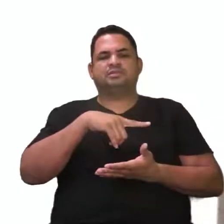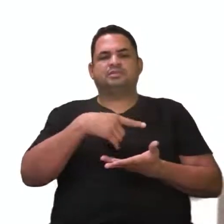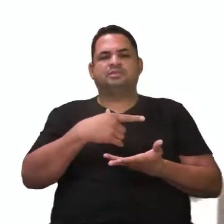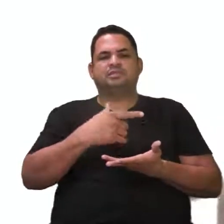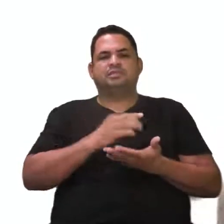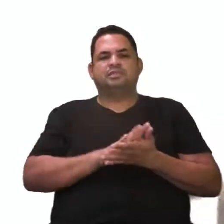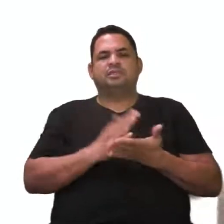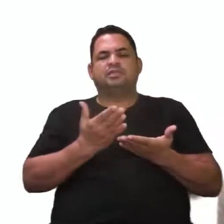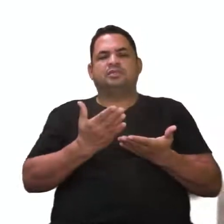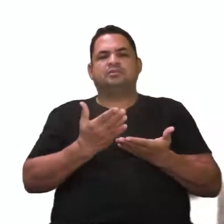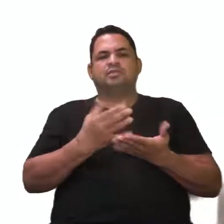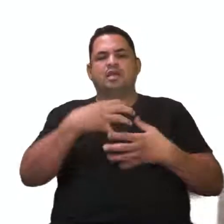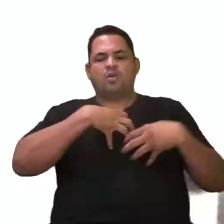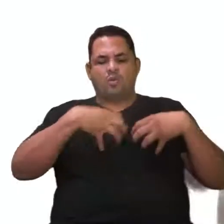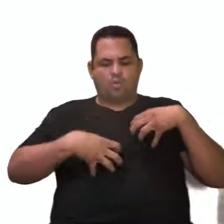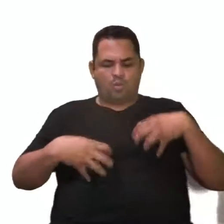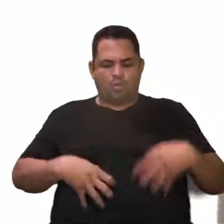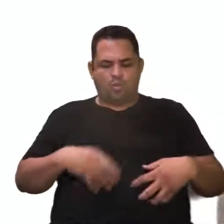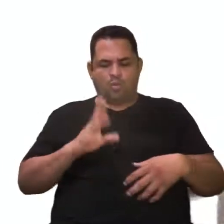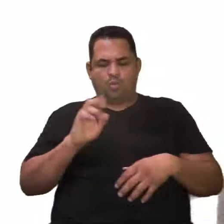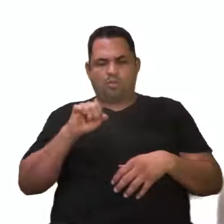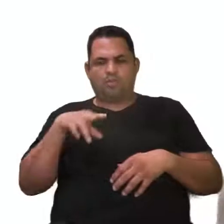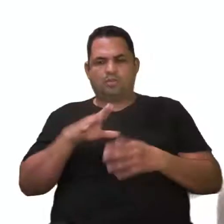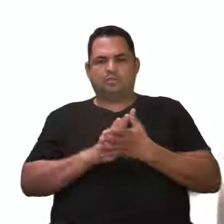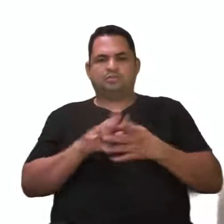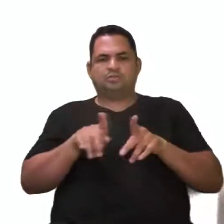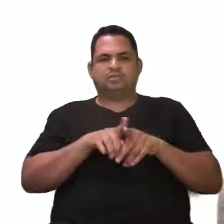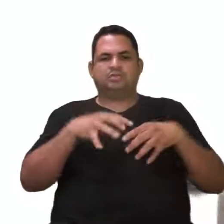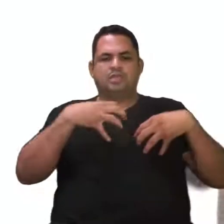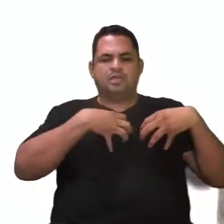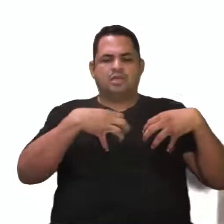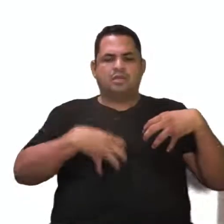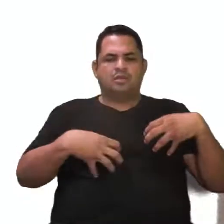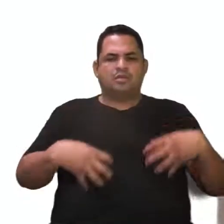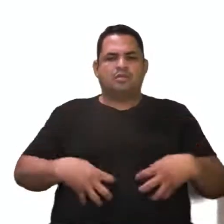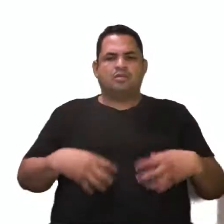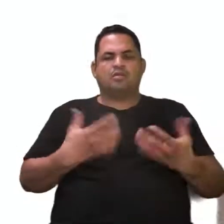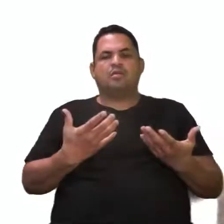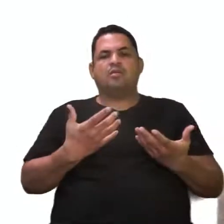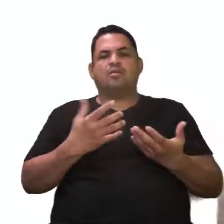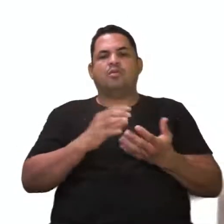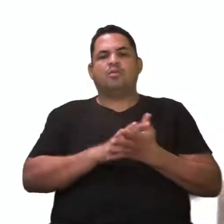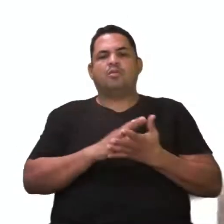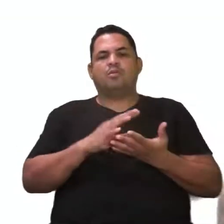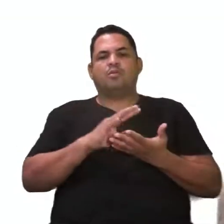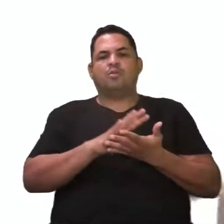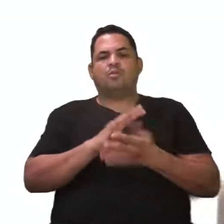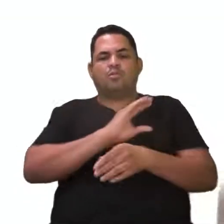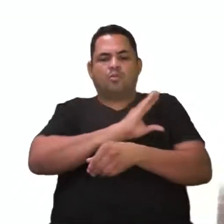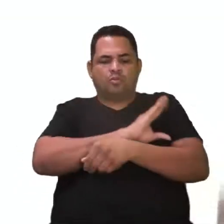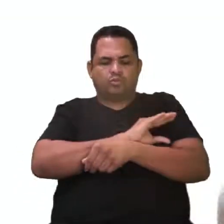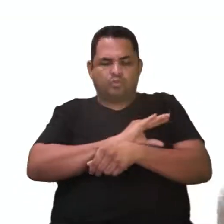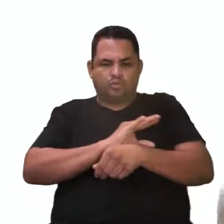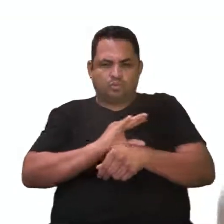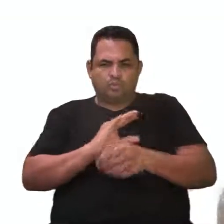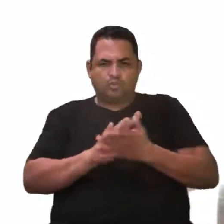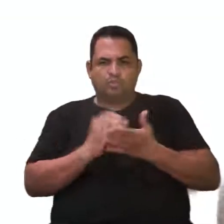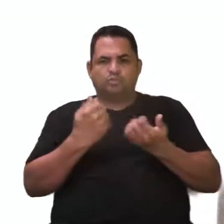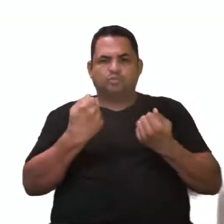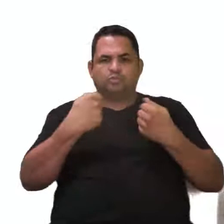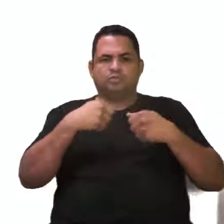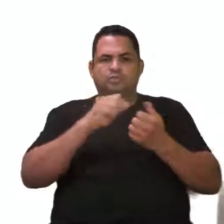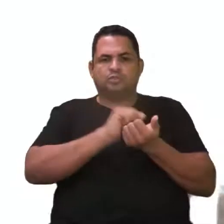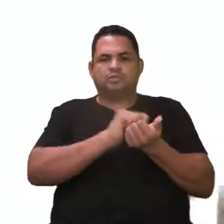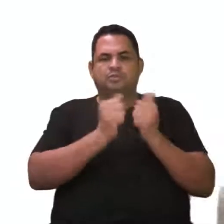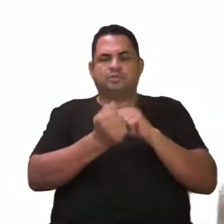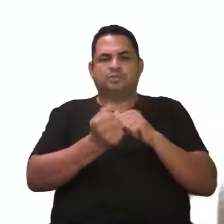evidência evolutiva, além dos órgãos homólogos e análogos, os órgãos vestigiais. Vamos tentar compreender um pouquinho sobre esse processo. Olha